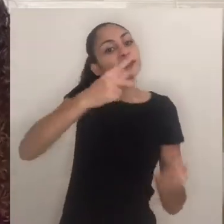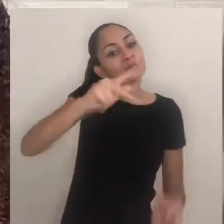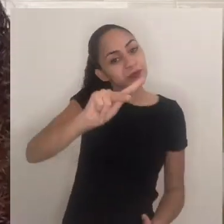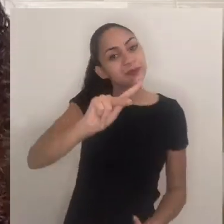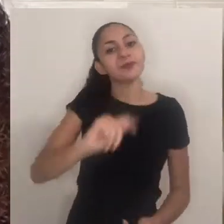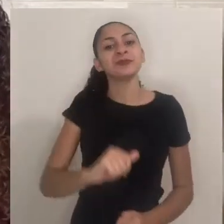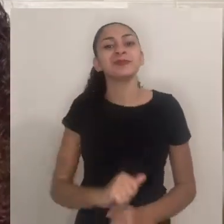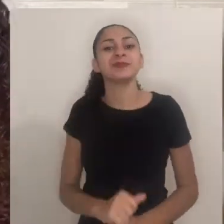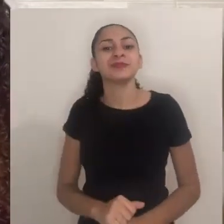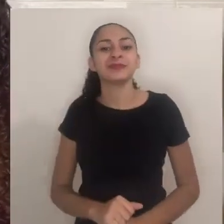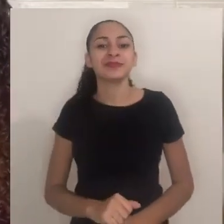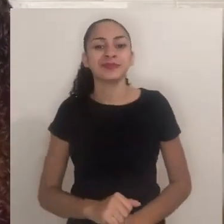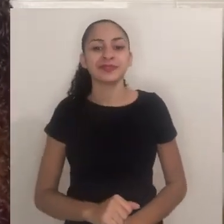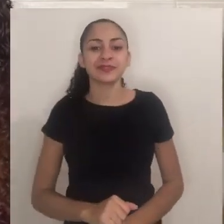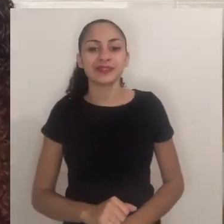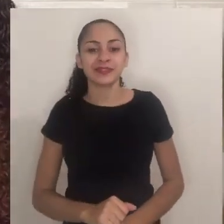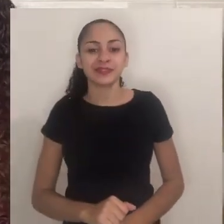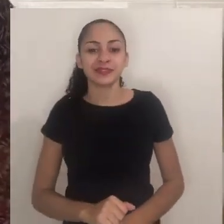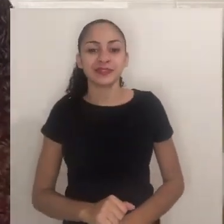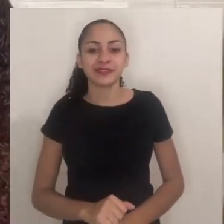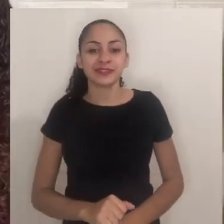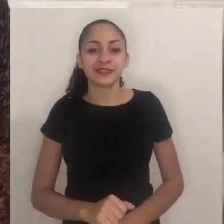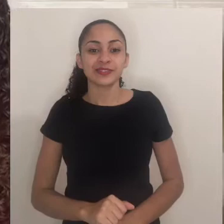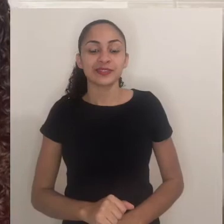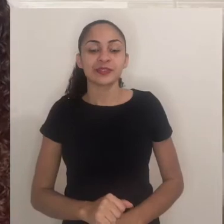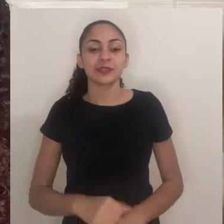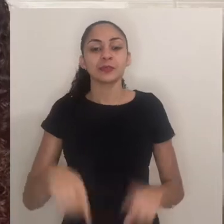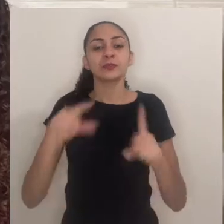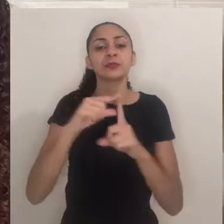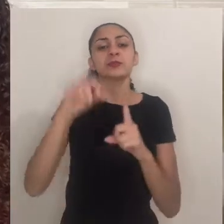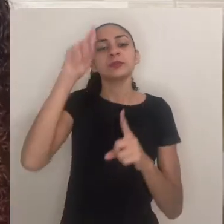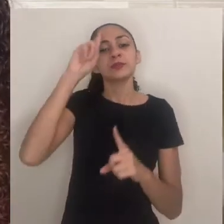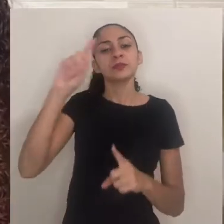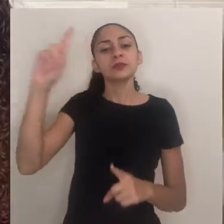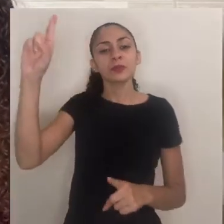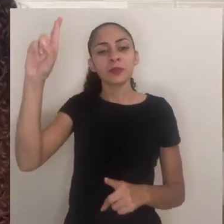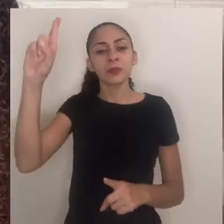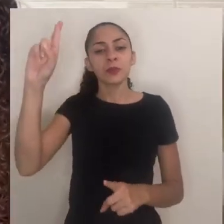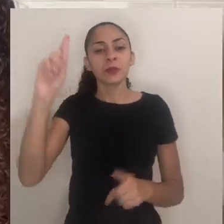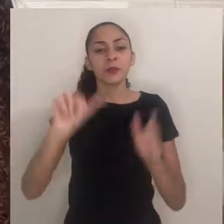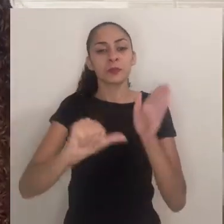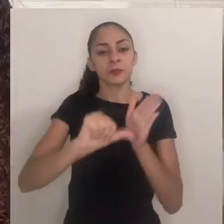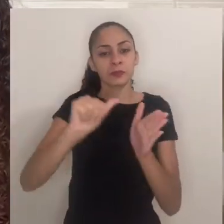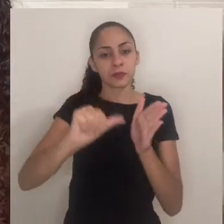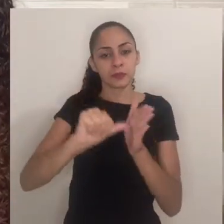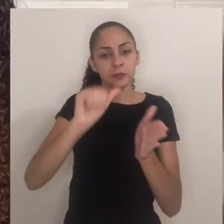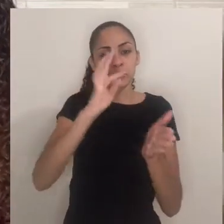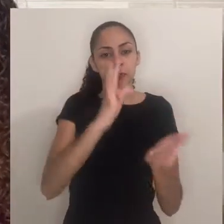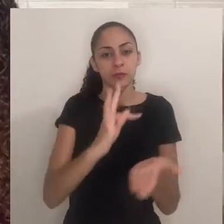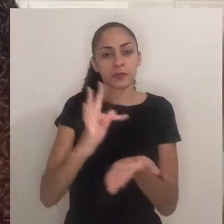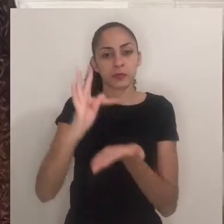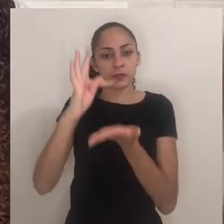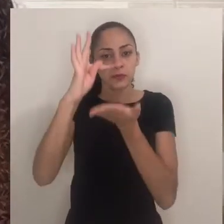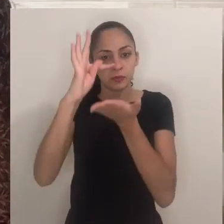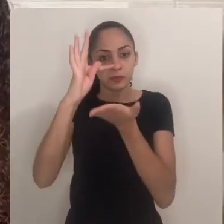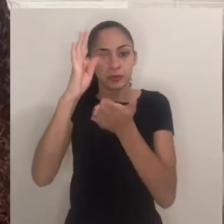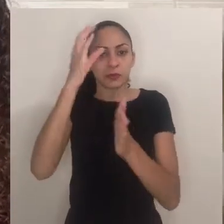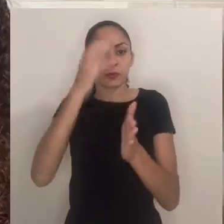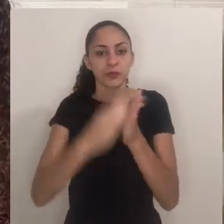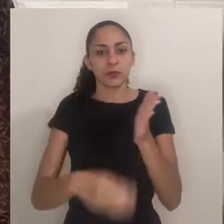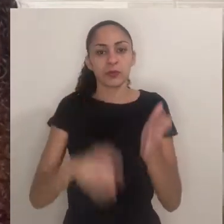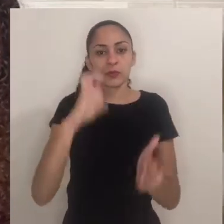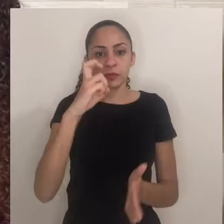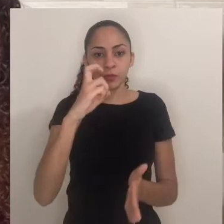vida e a sua família. Bom, a palavra do nosso Deus, na primeira epístola de Paulo aos